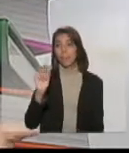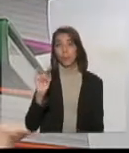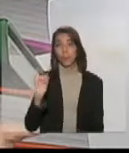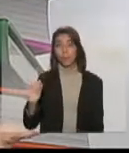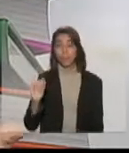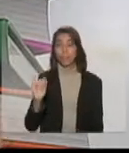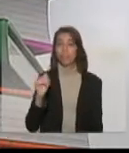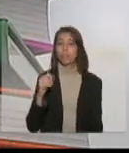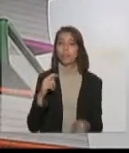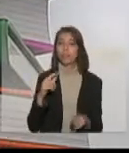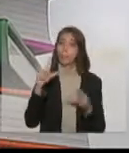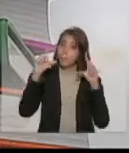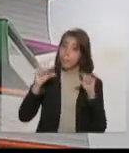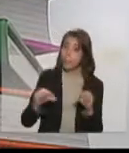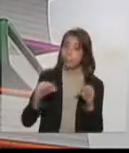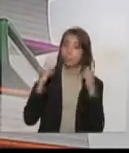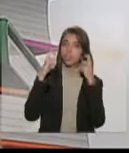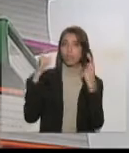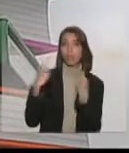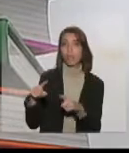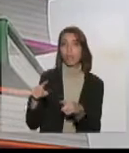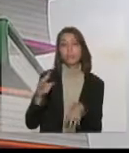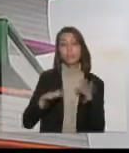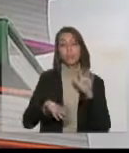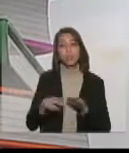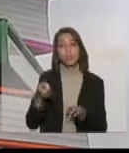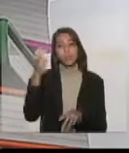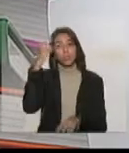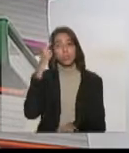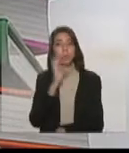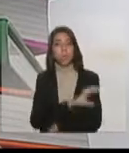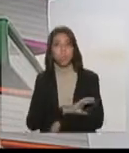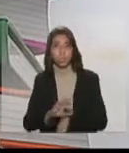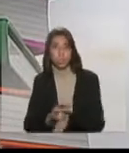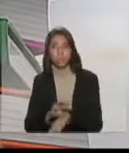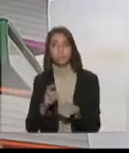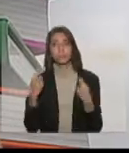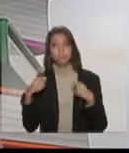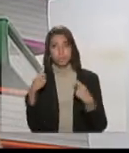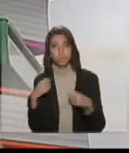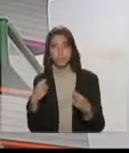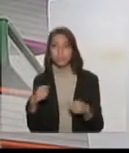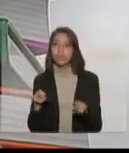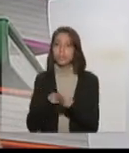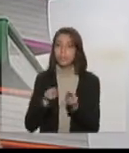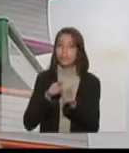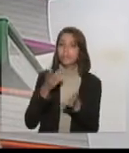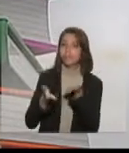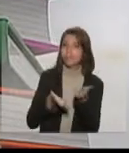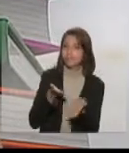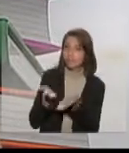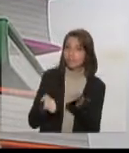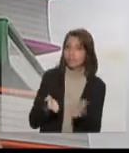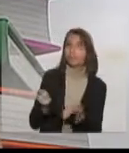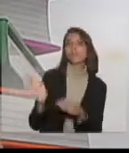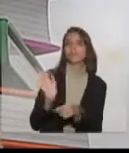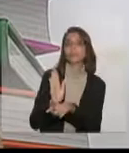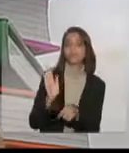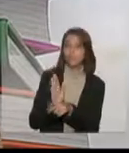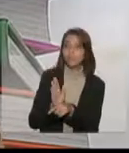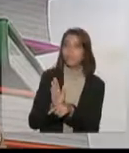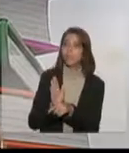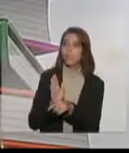quer dizer é tem uma questão de cultura é importante que se crie a cultura da preservação sim